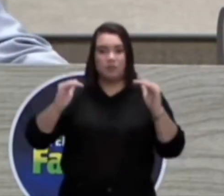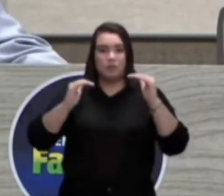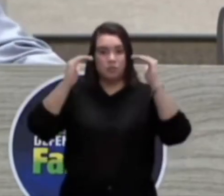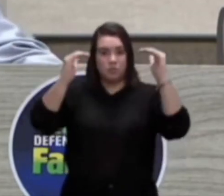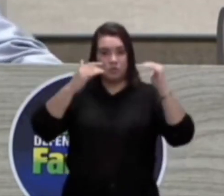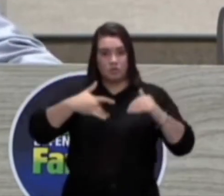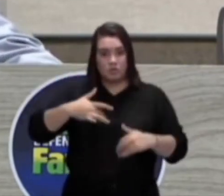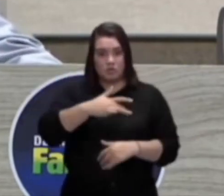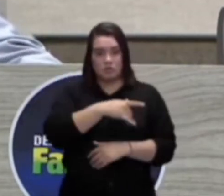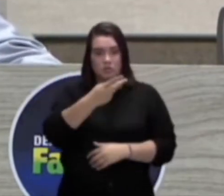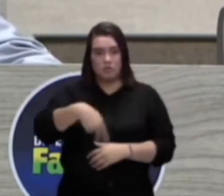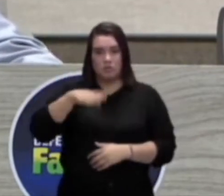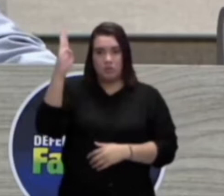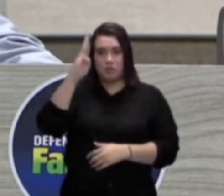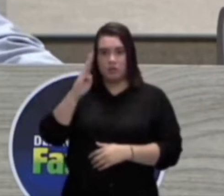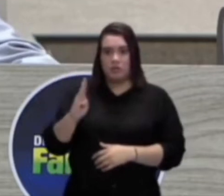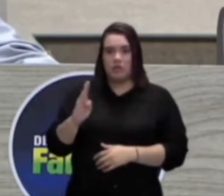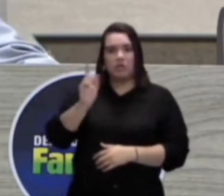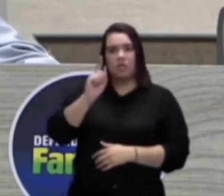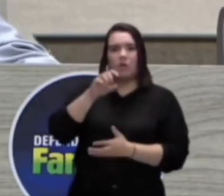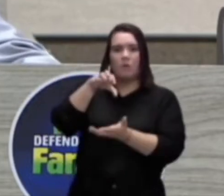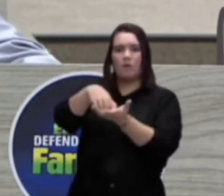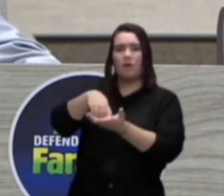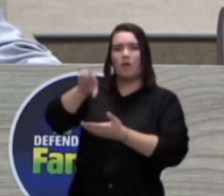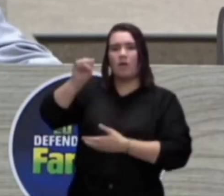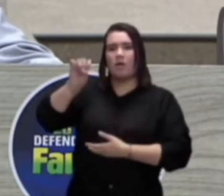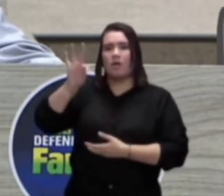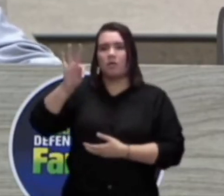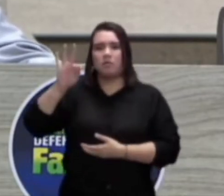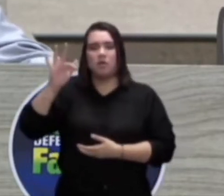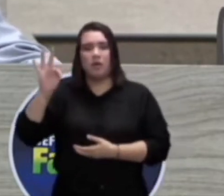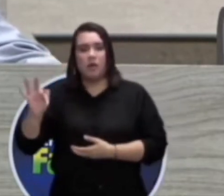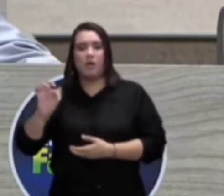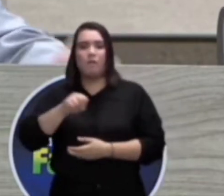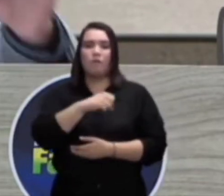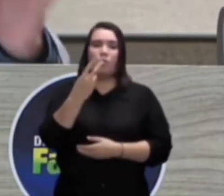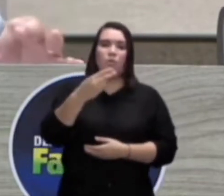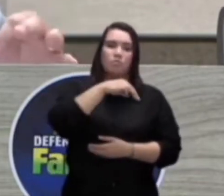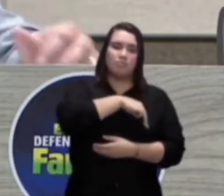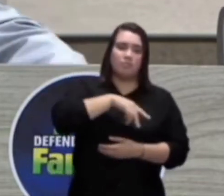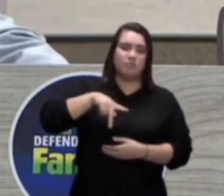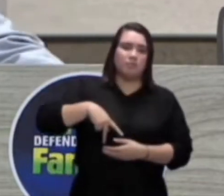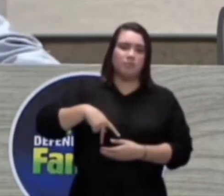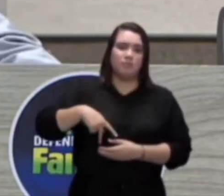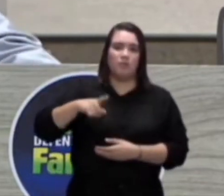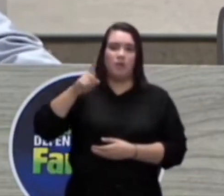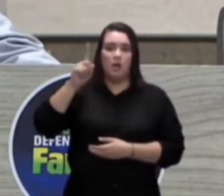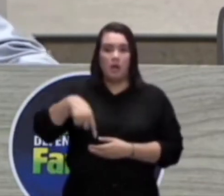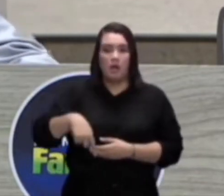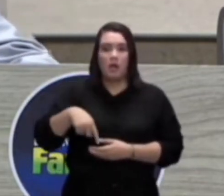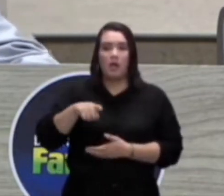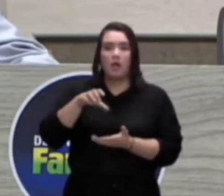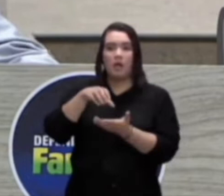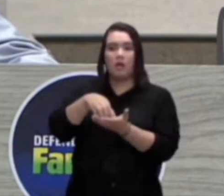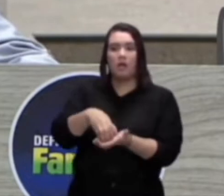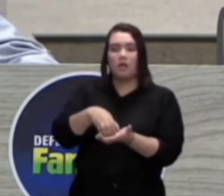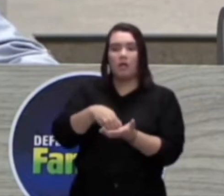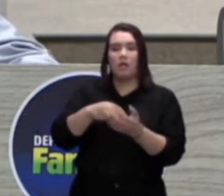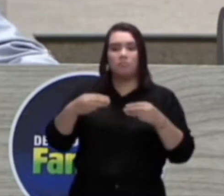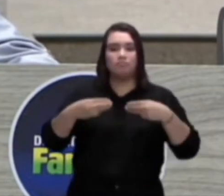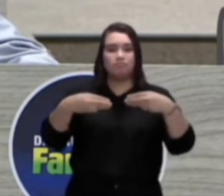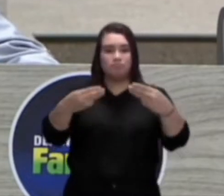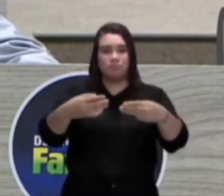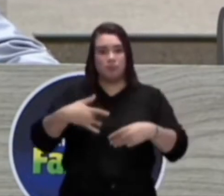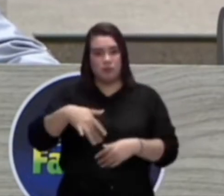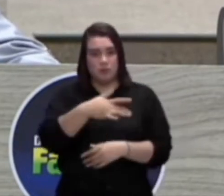no Brasil não é o STF, não é o Ministério Público, e sim o Ministério da Saúde